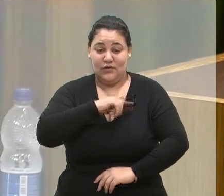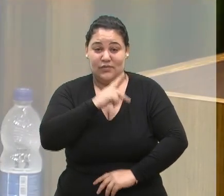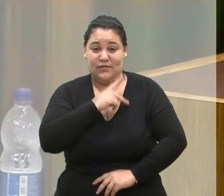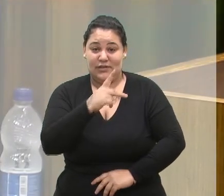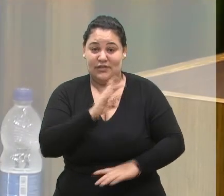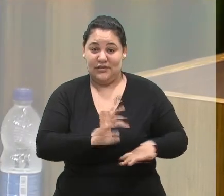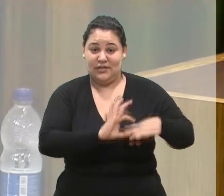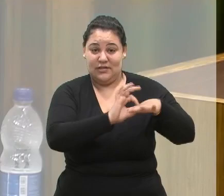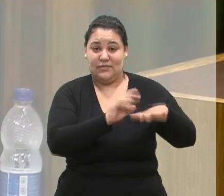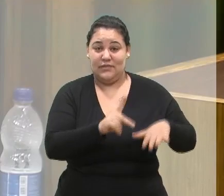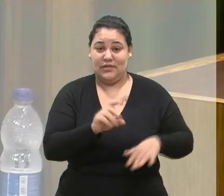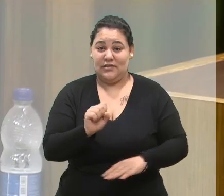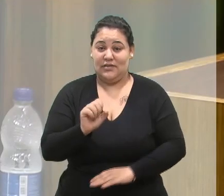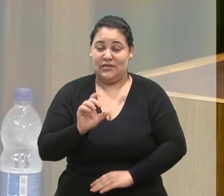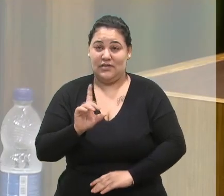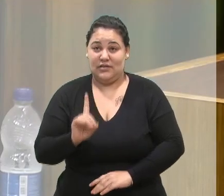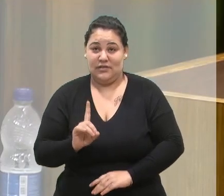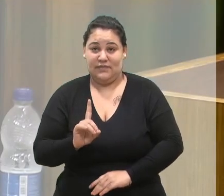líder do PSB,